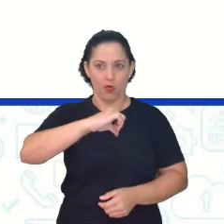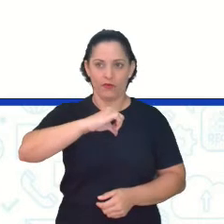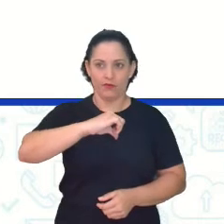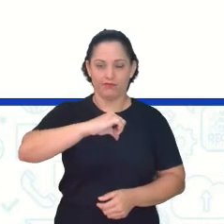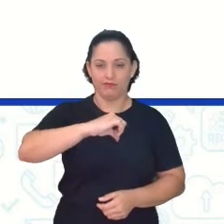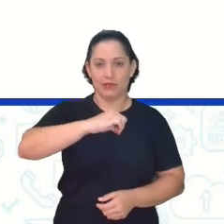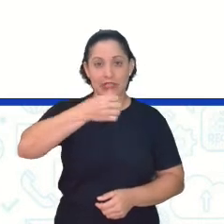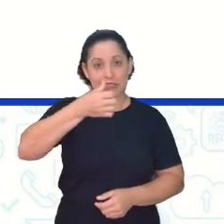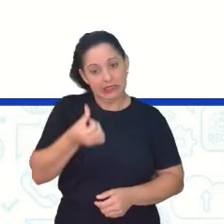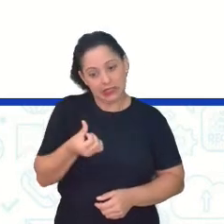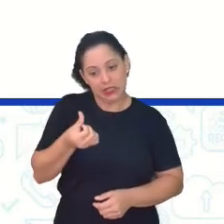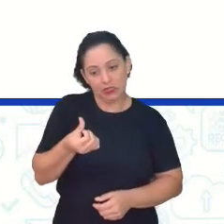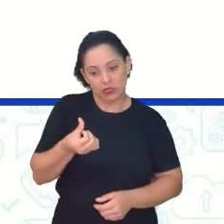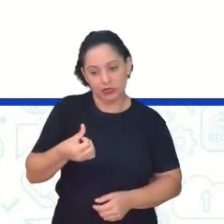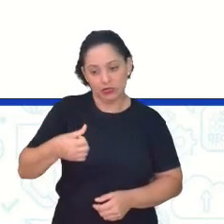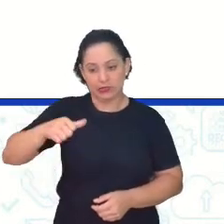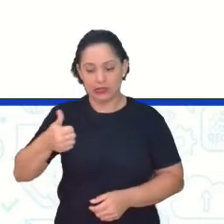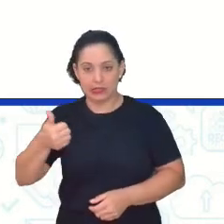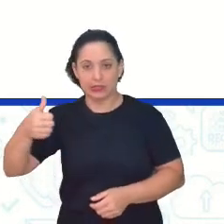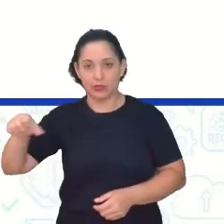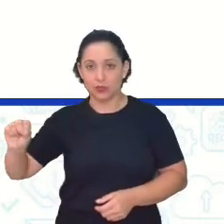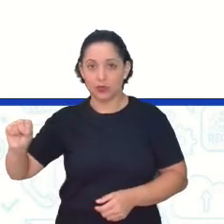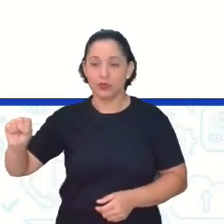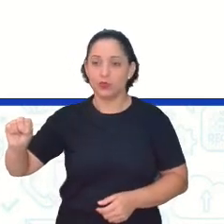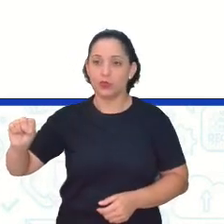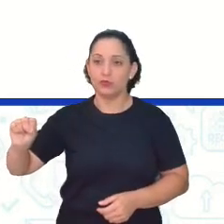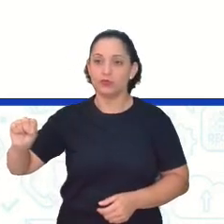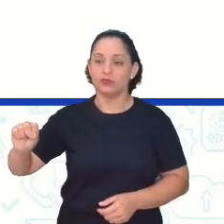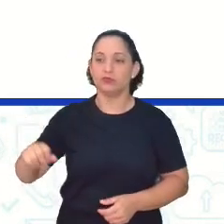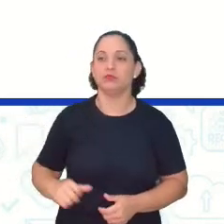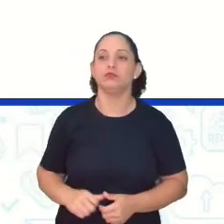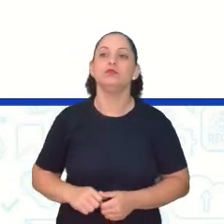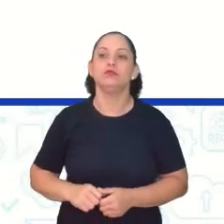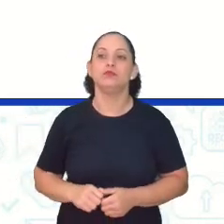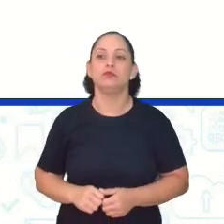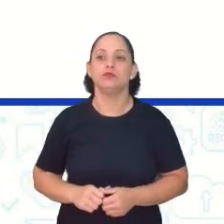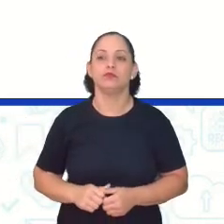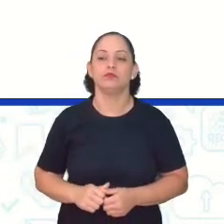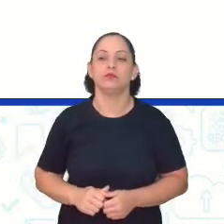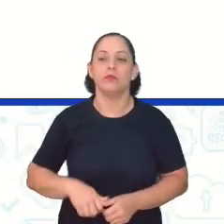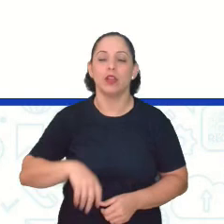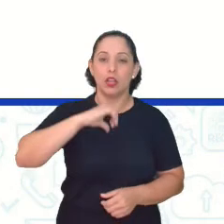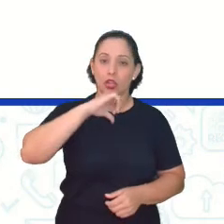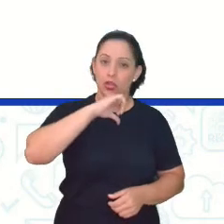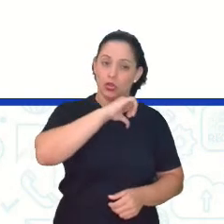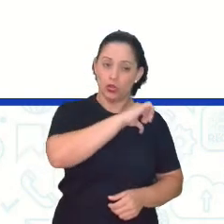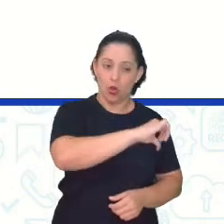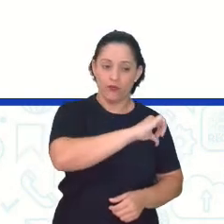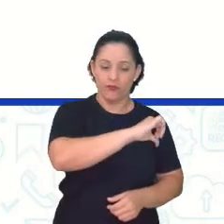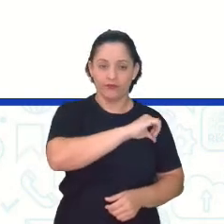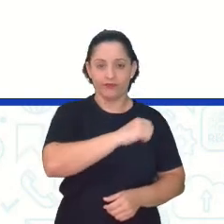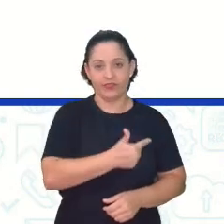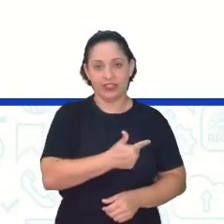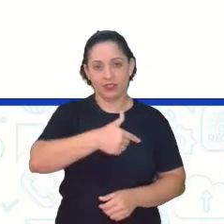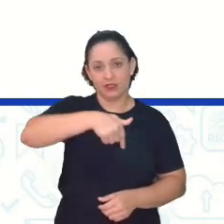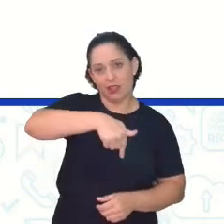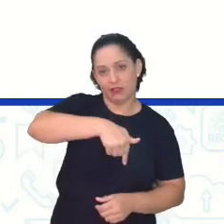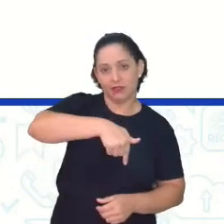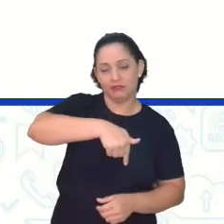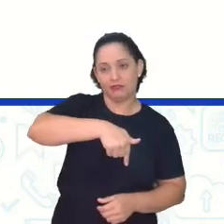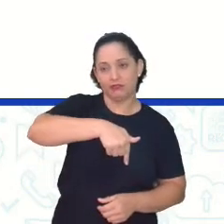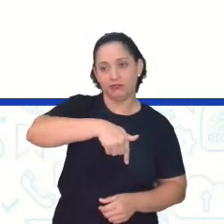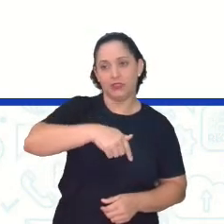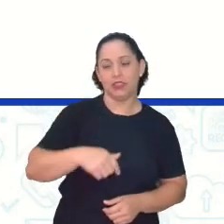relacionar o número 6 com o número 18, vou relacionar o número 9 com o número 27 e